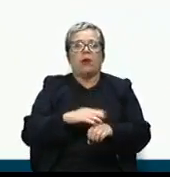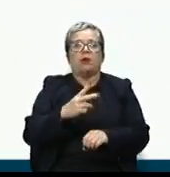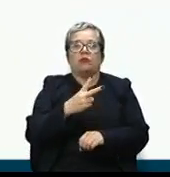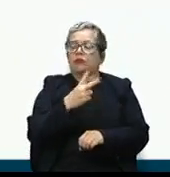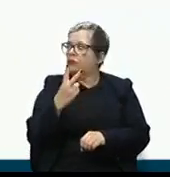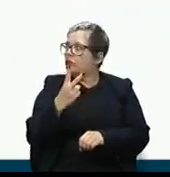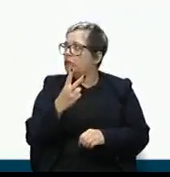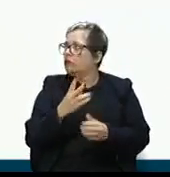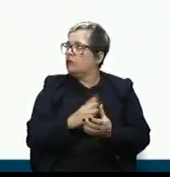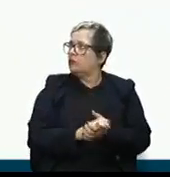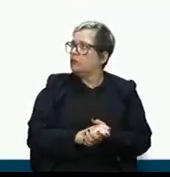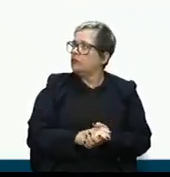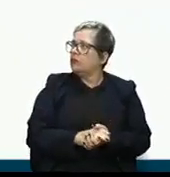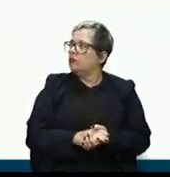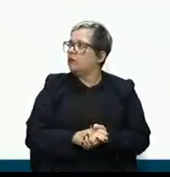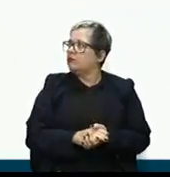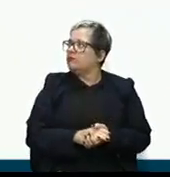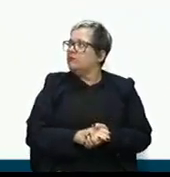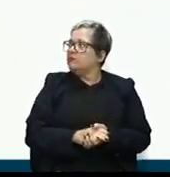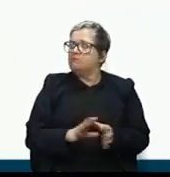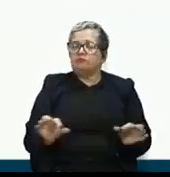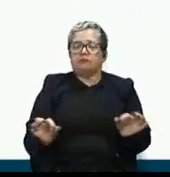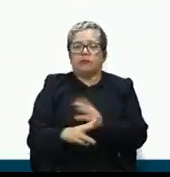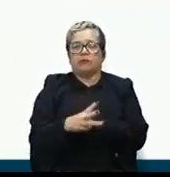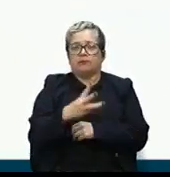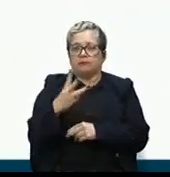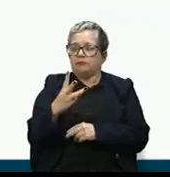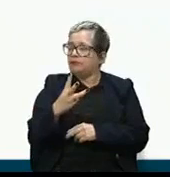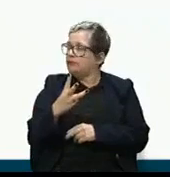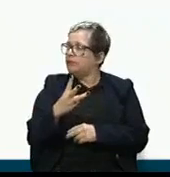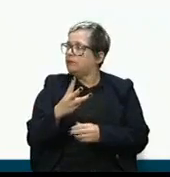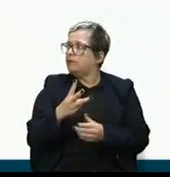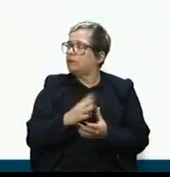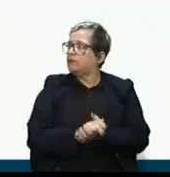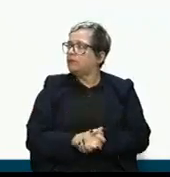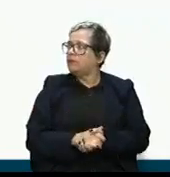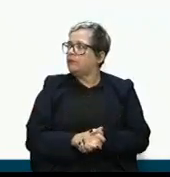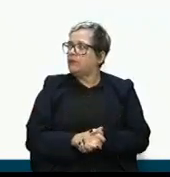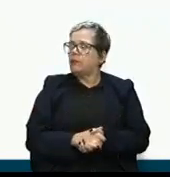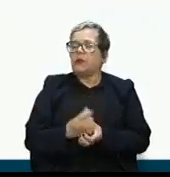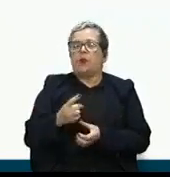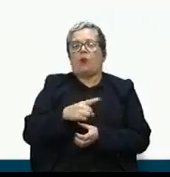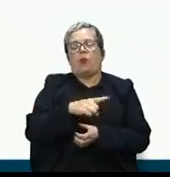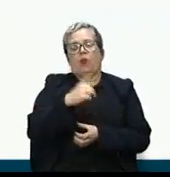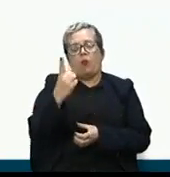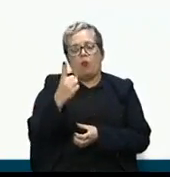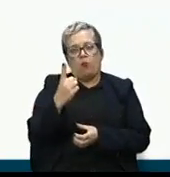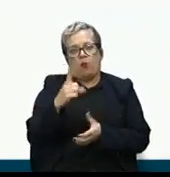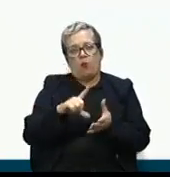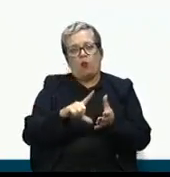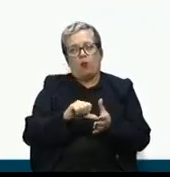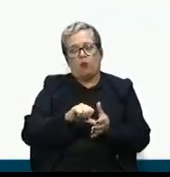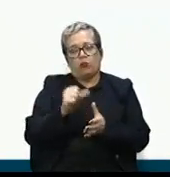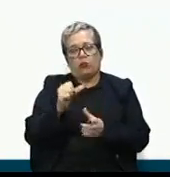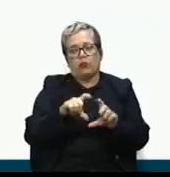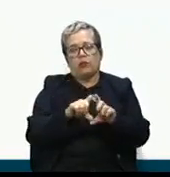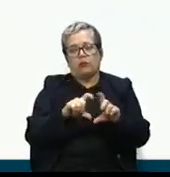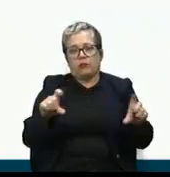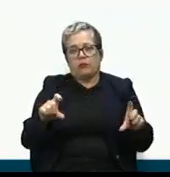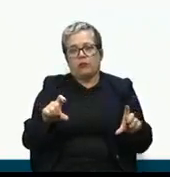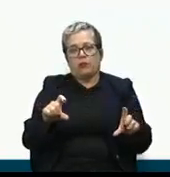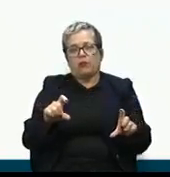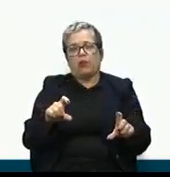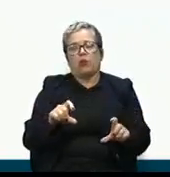o 2. 1 mais 2, 3. Então, nós temos aqui o primeiro elemento, né, da primeira linha